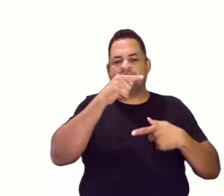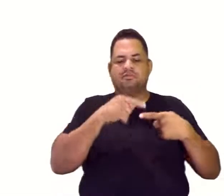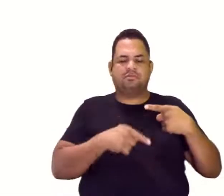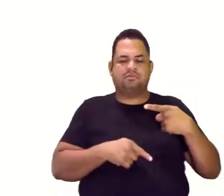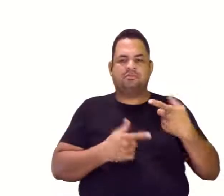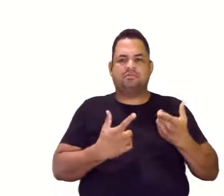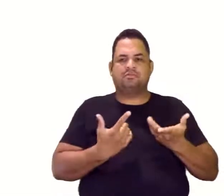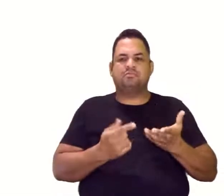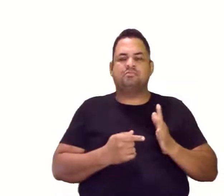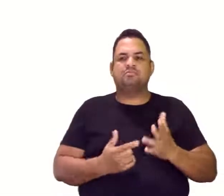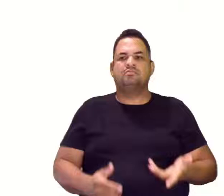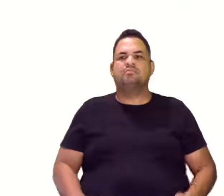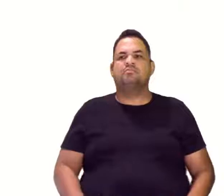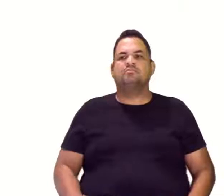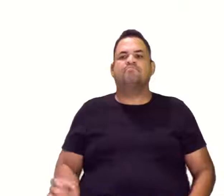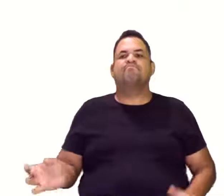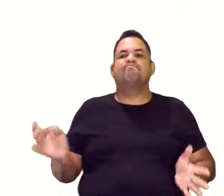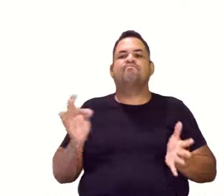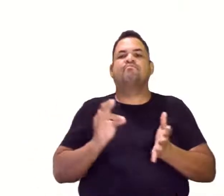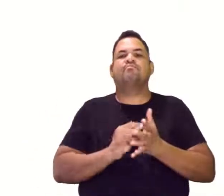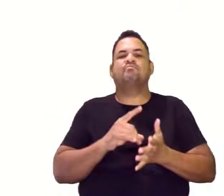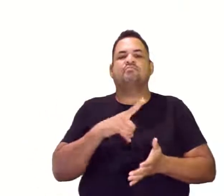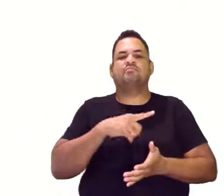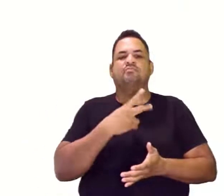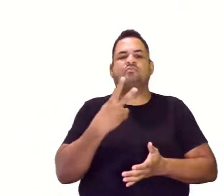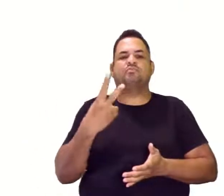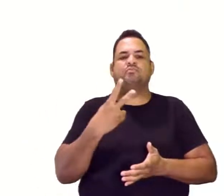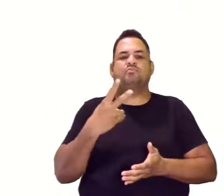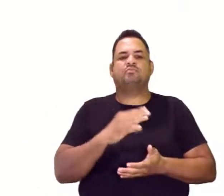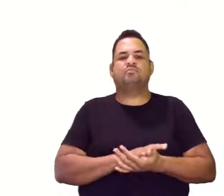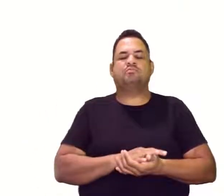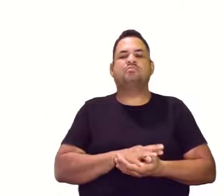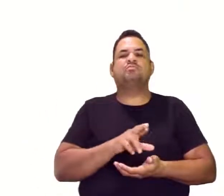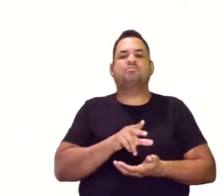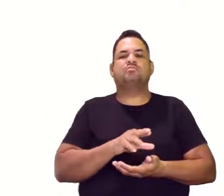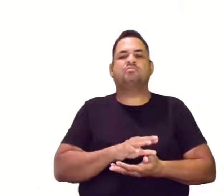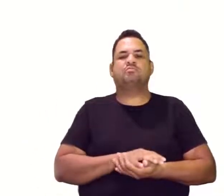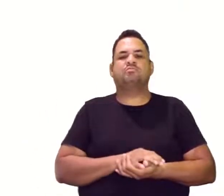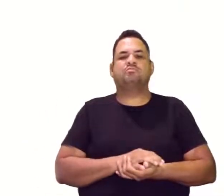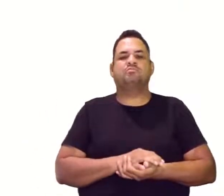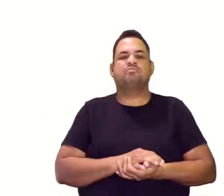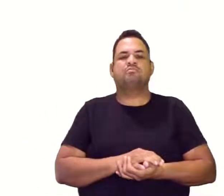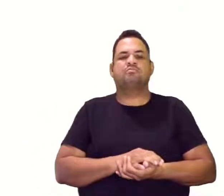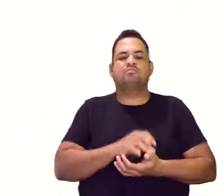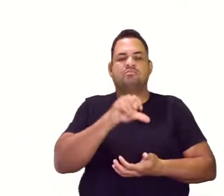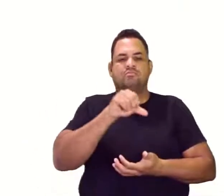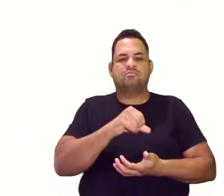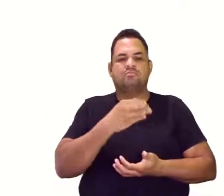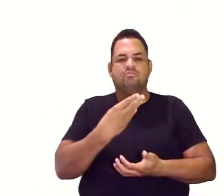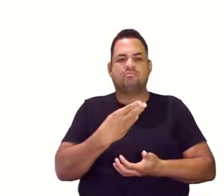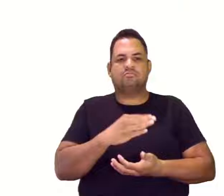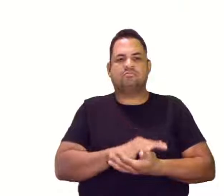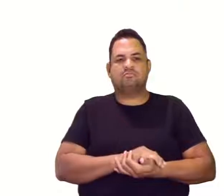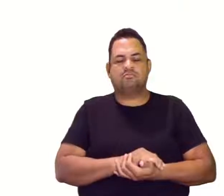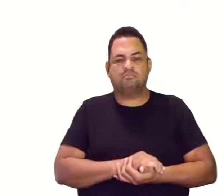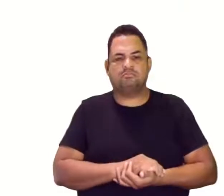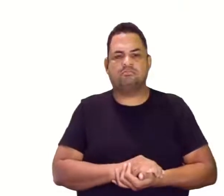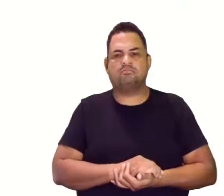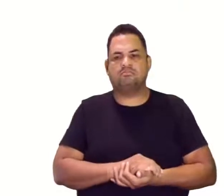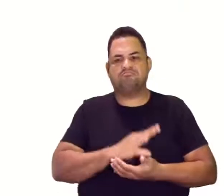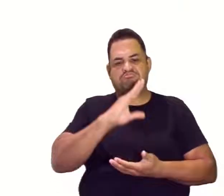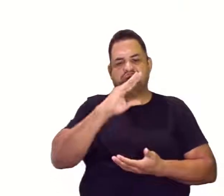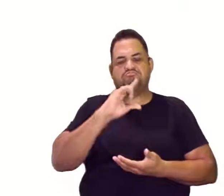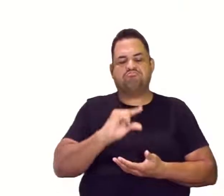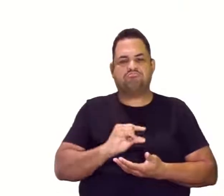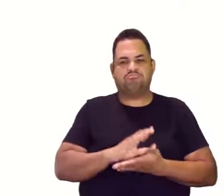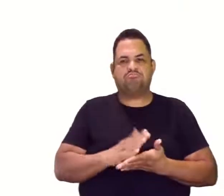eles, só para eles verem? Na verdade, a gente fez 2 cálculos aqui que chegaram no mesmo resultado, porque aqui 94. Se a gente pegasse os 400 e reduzisse os